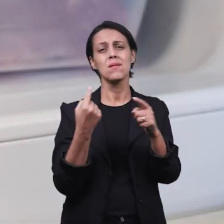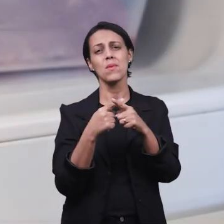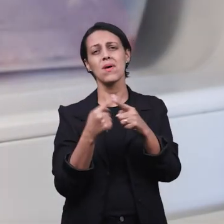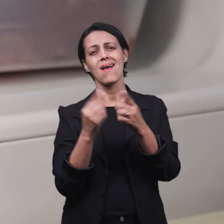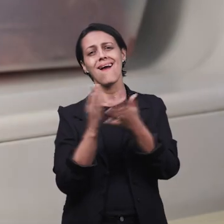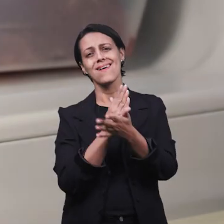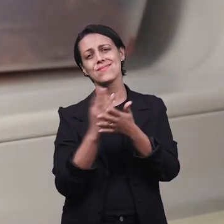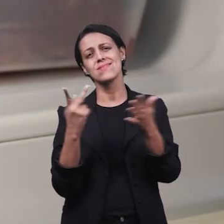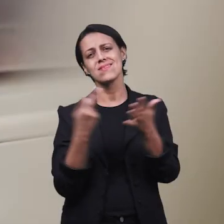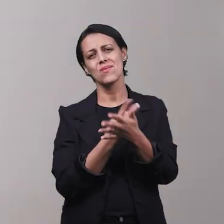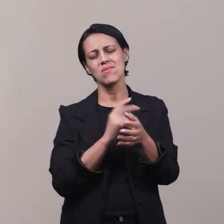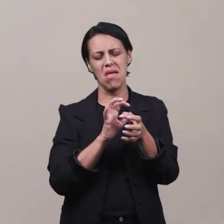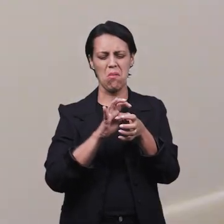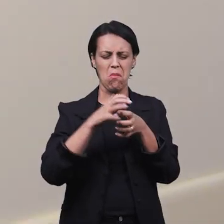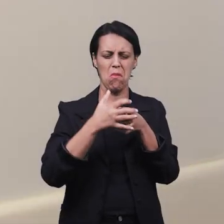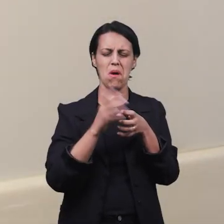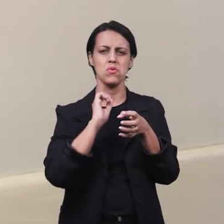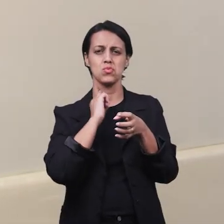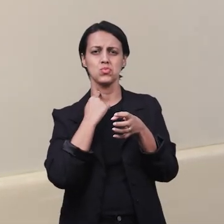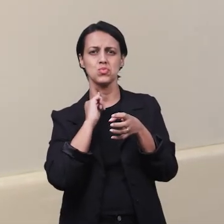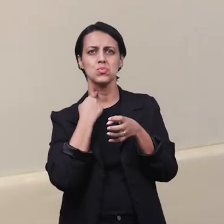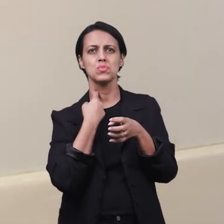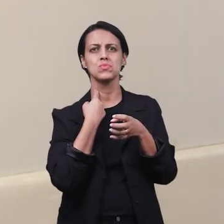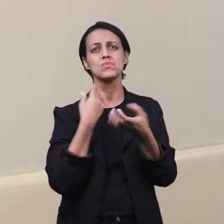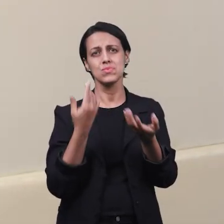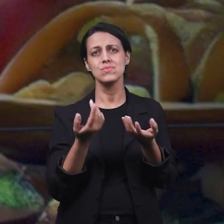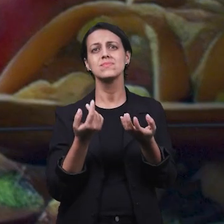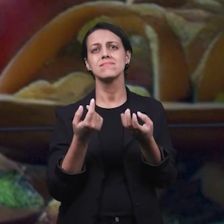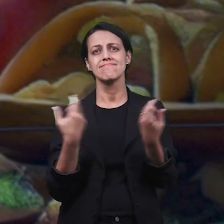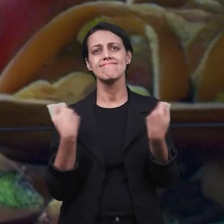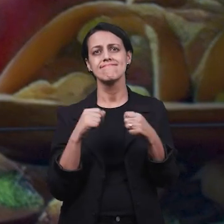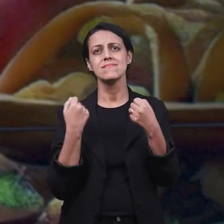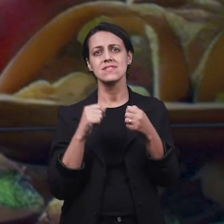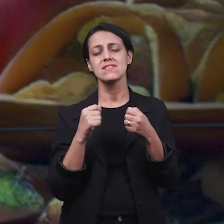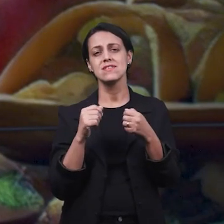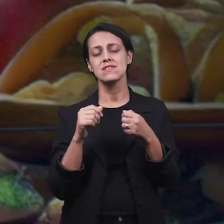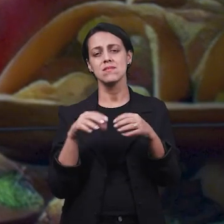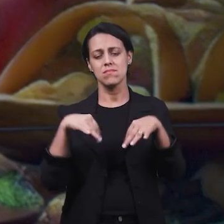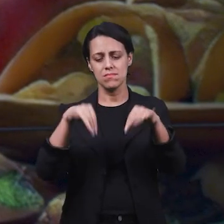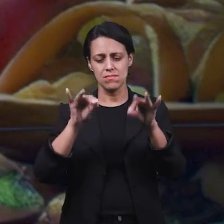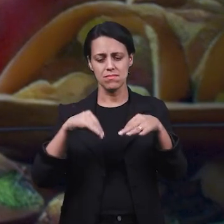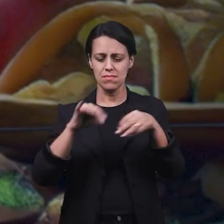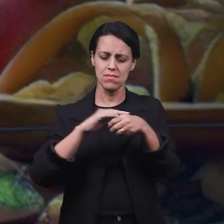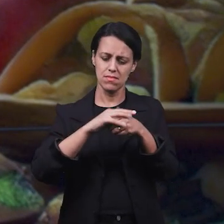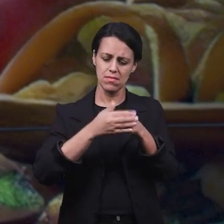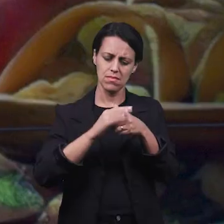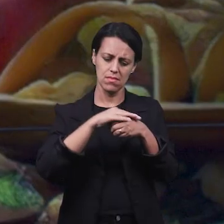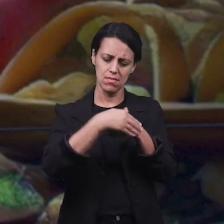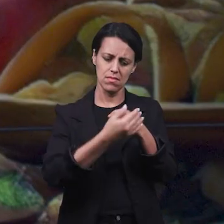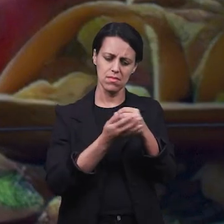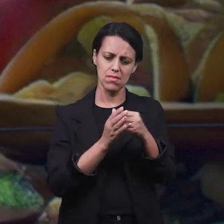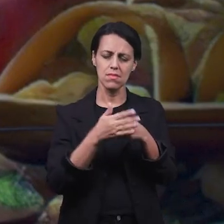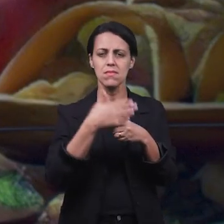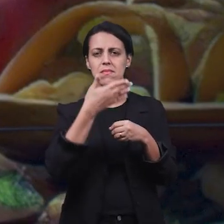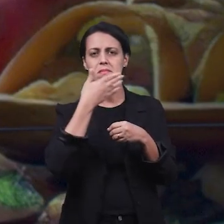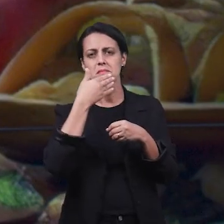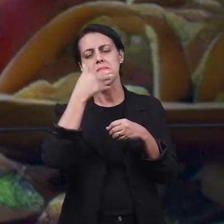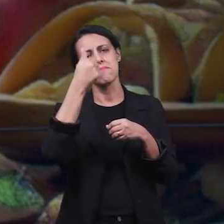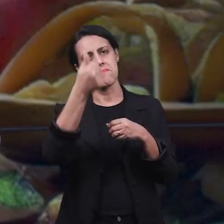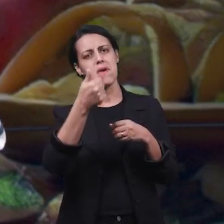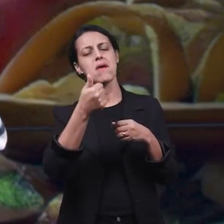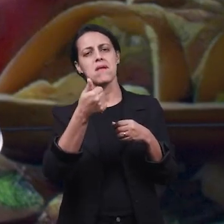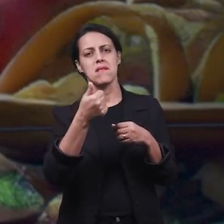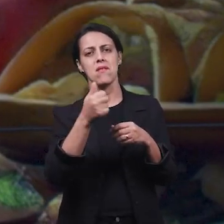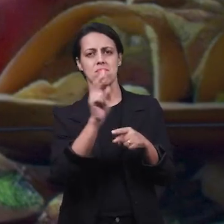acabam escapando quando eles forem retirados da natureza e que podem acelerar também o seu processo de degradação,